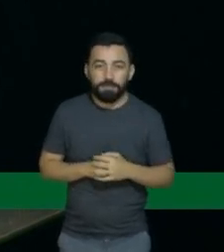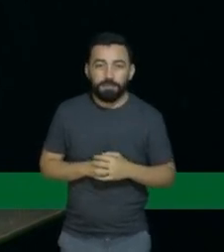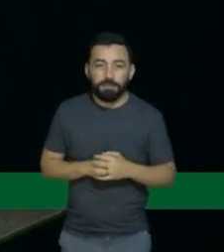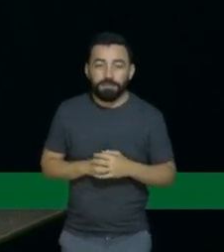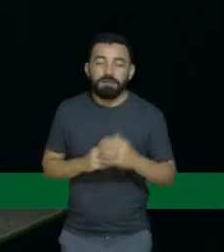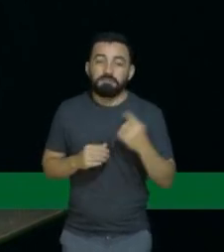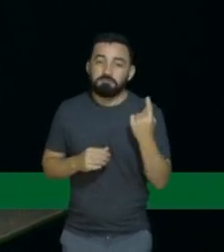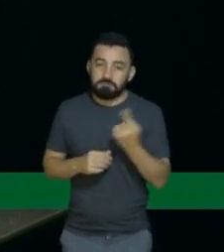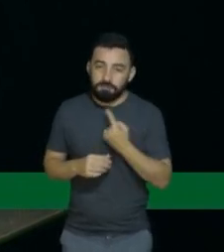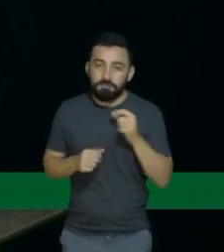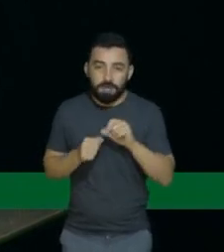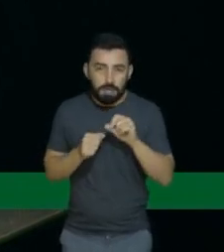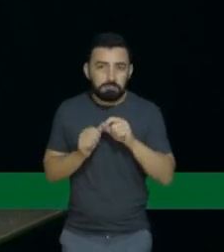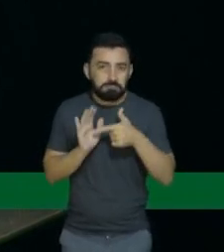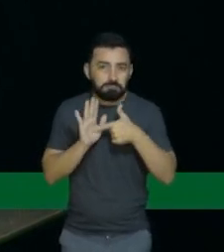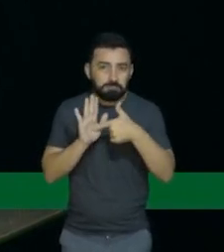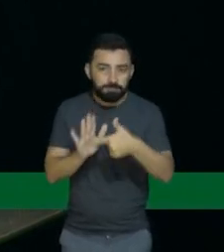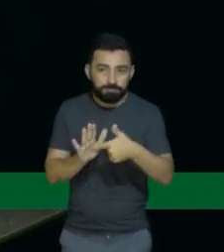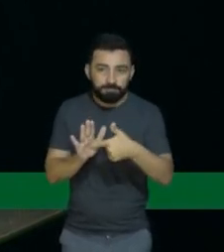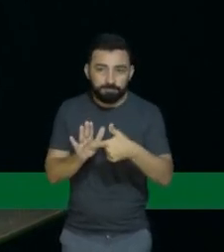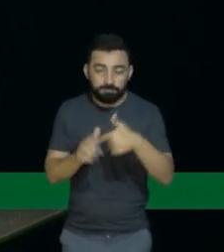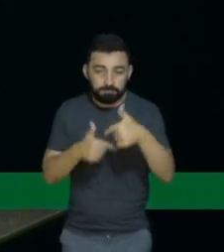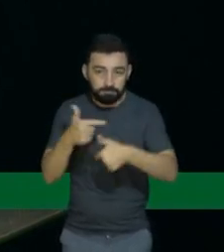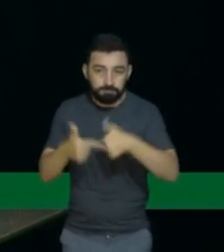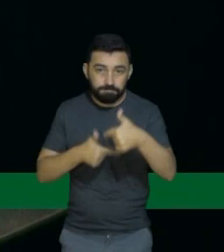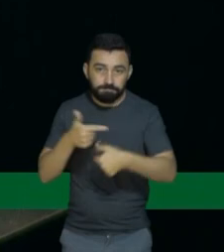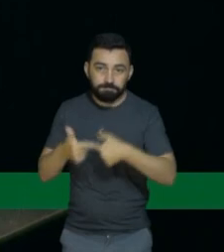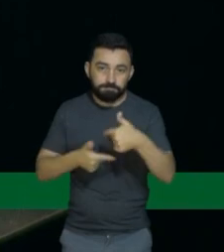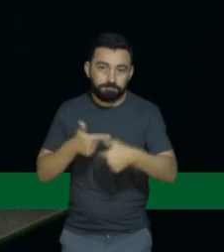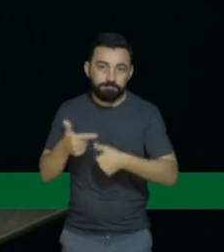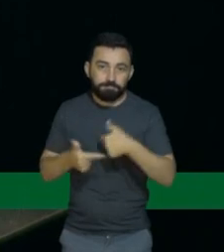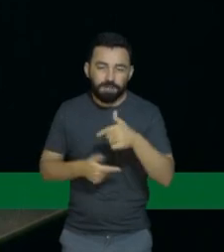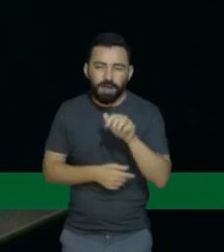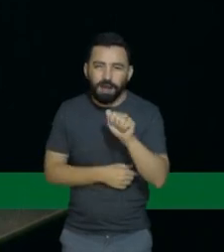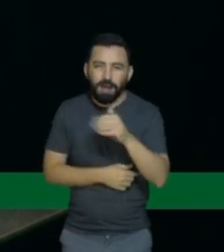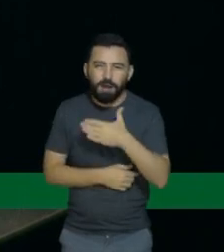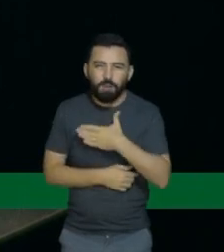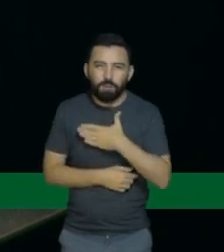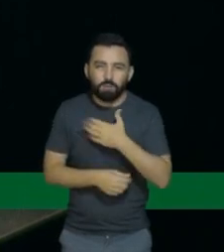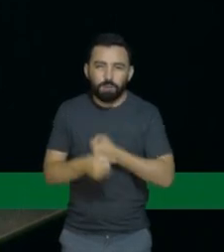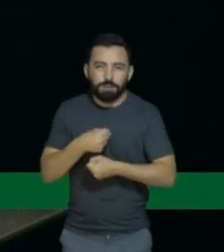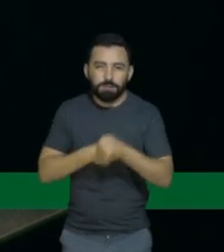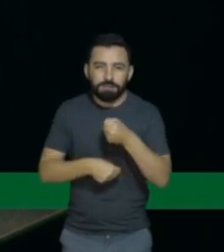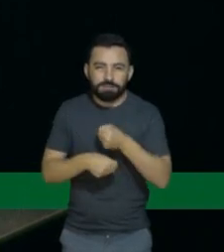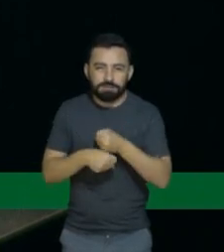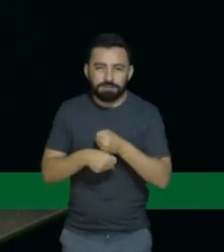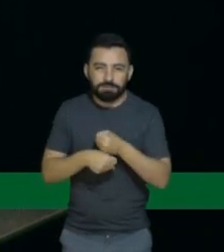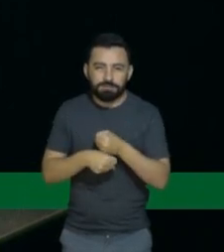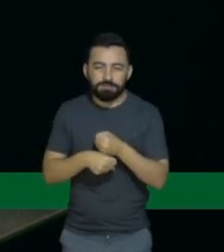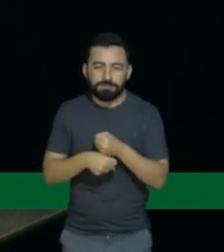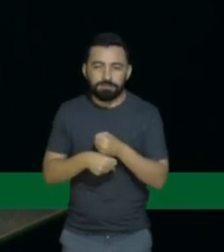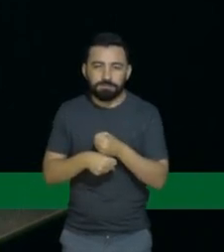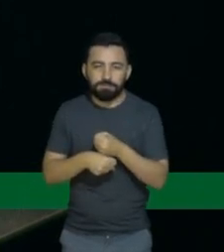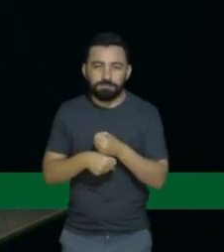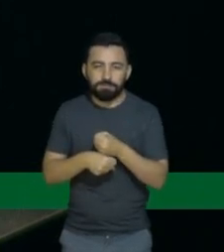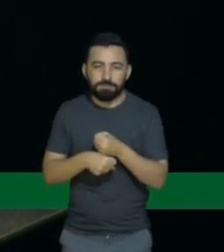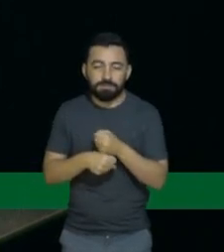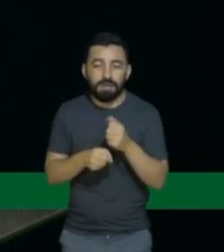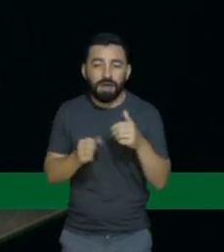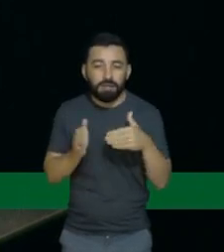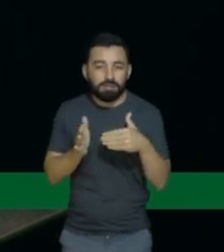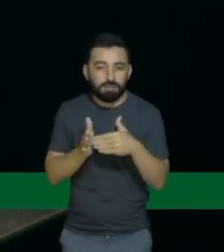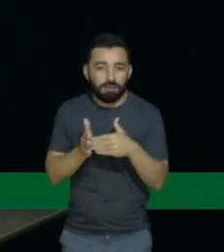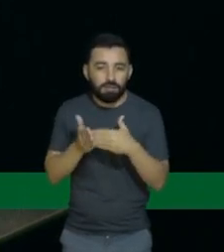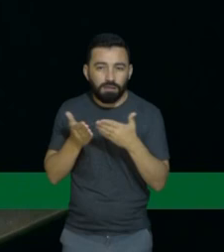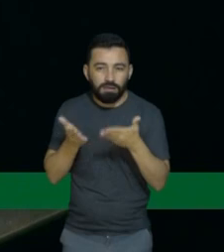nosso apresentamos o nosso trabalho em agosto do ano passado eh até então